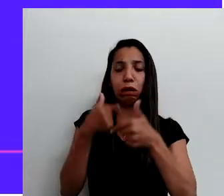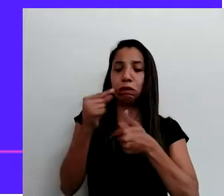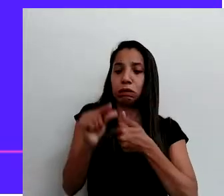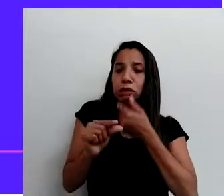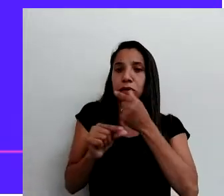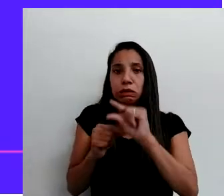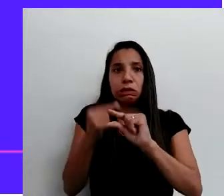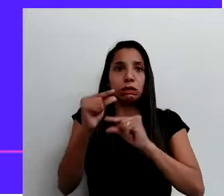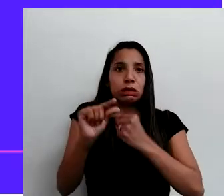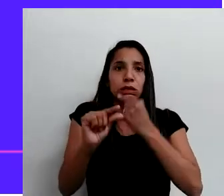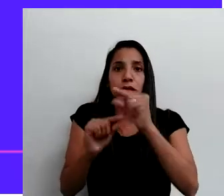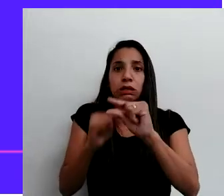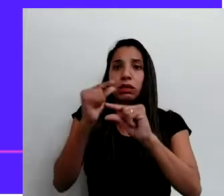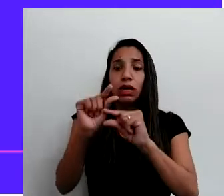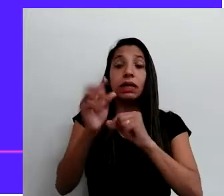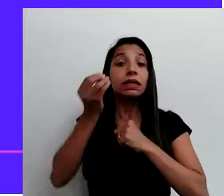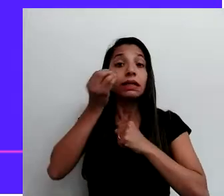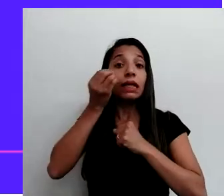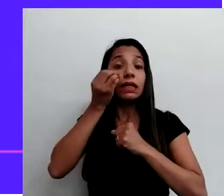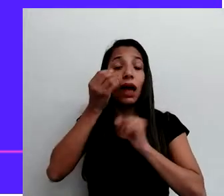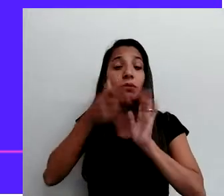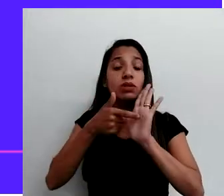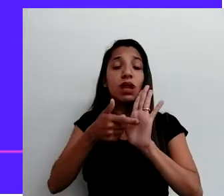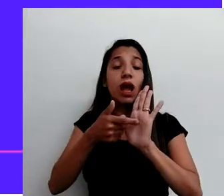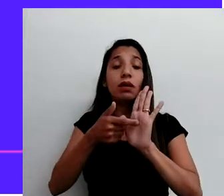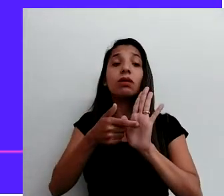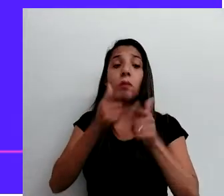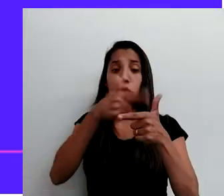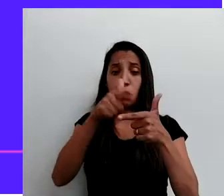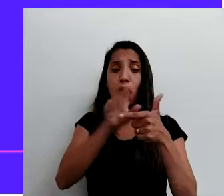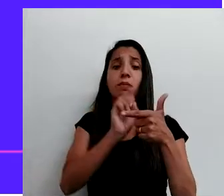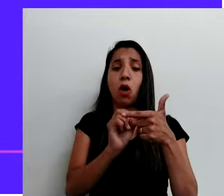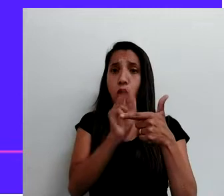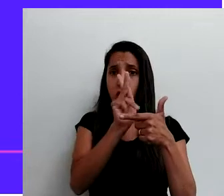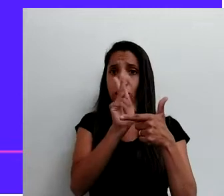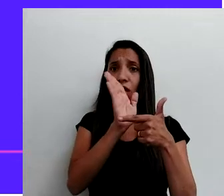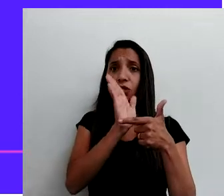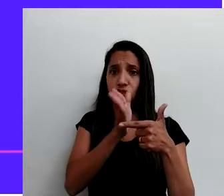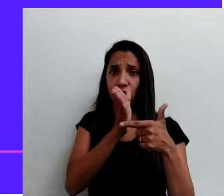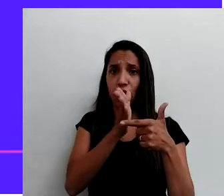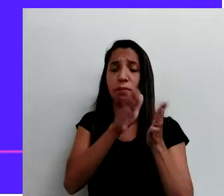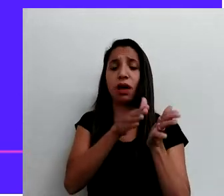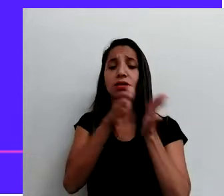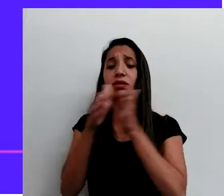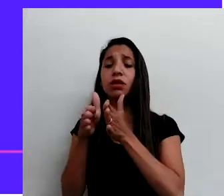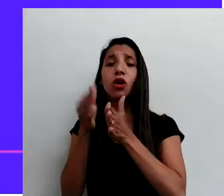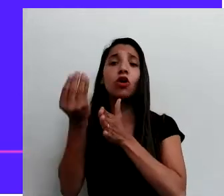soluções podem estar sendo testadas em nível nacional, em nível regional,